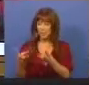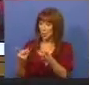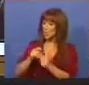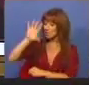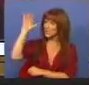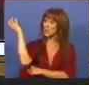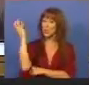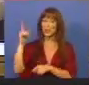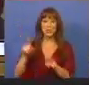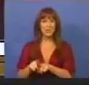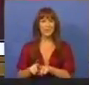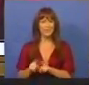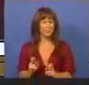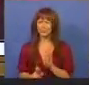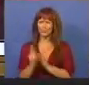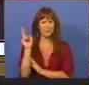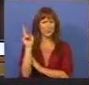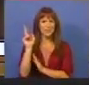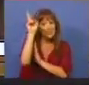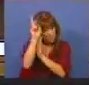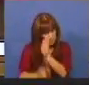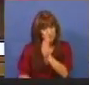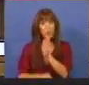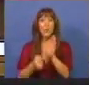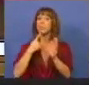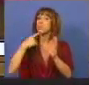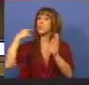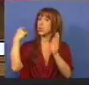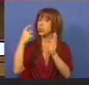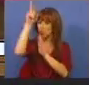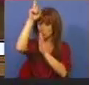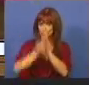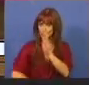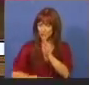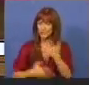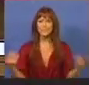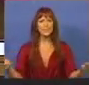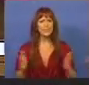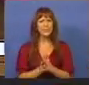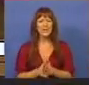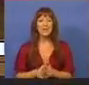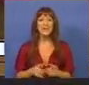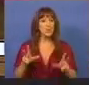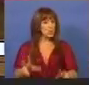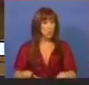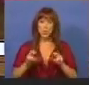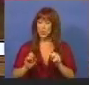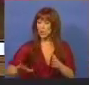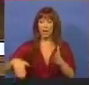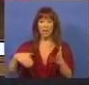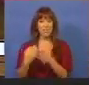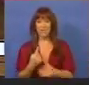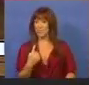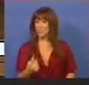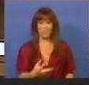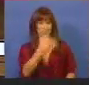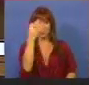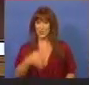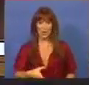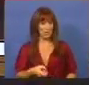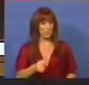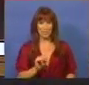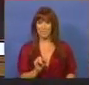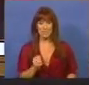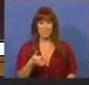para a cultura não subiu, desceu e desceu muito. Não só nunca chegou ao 1% do